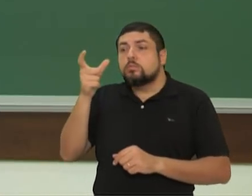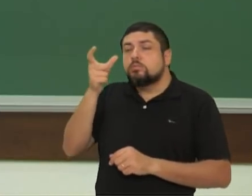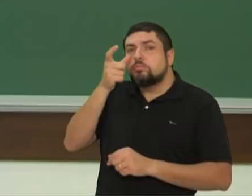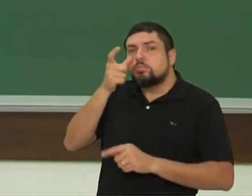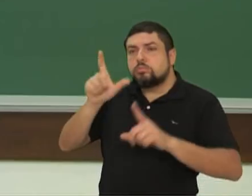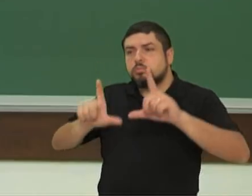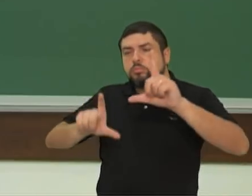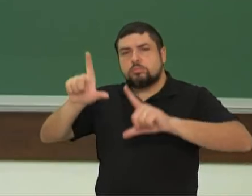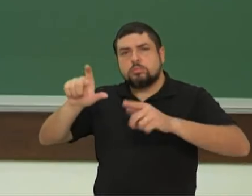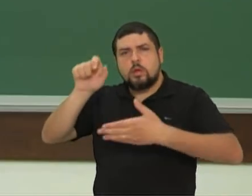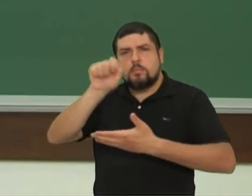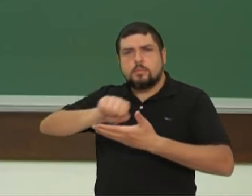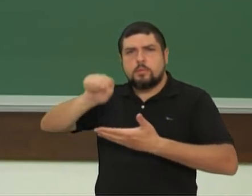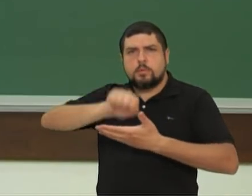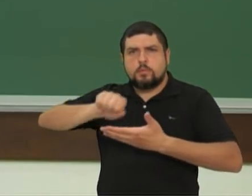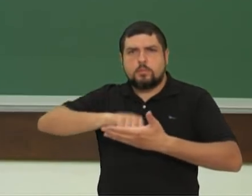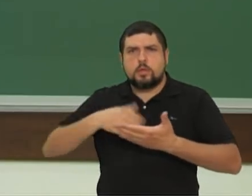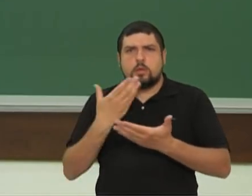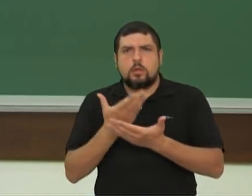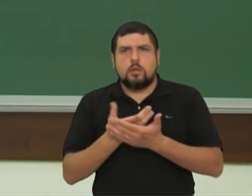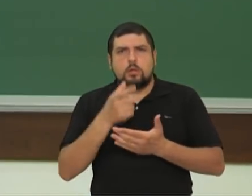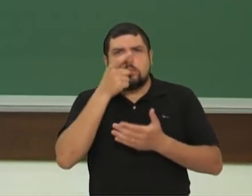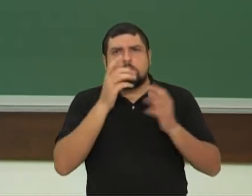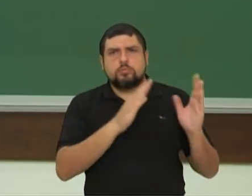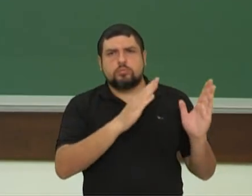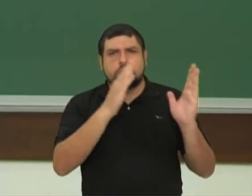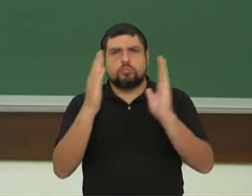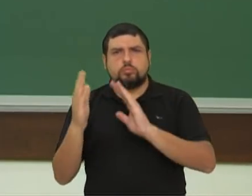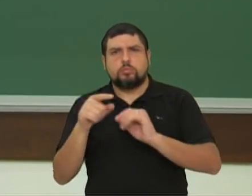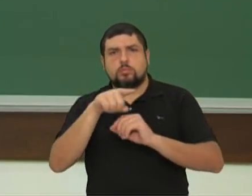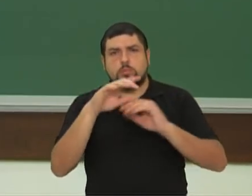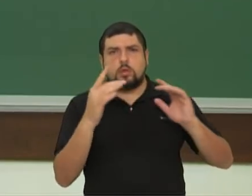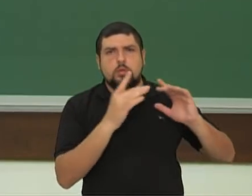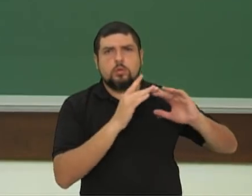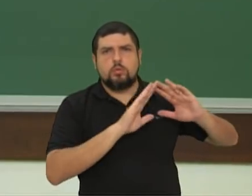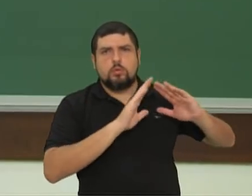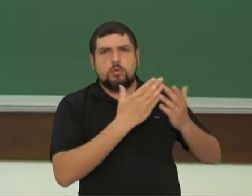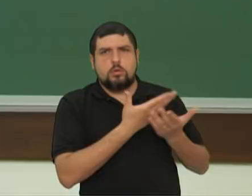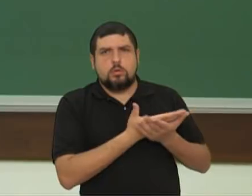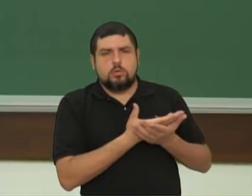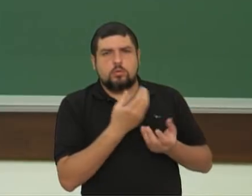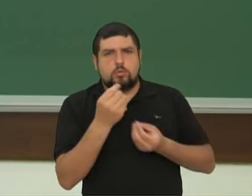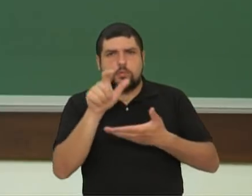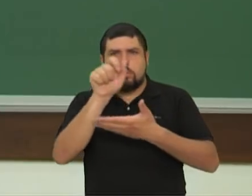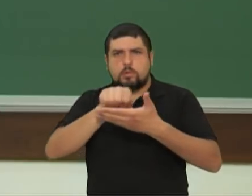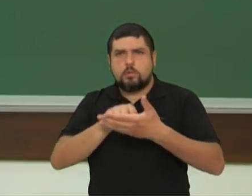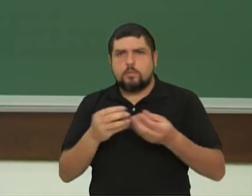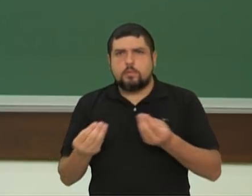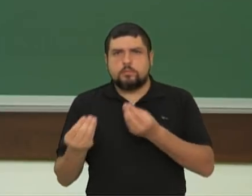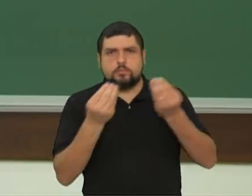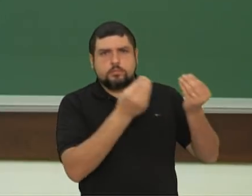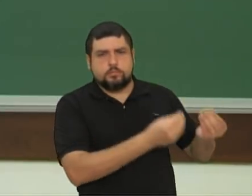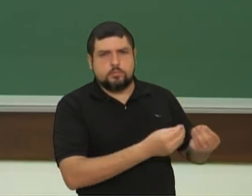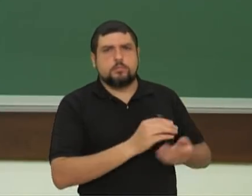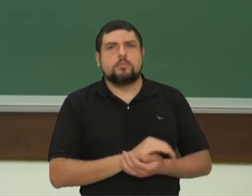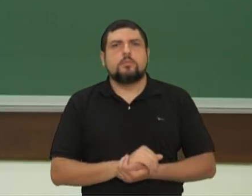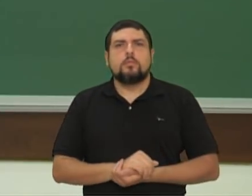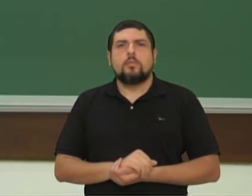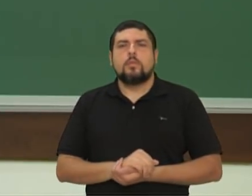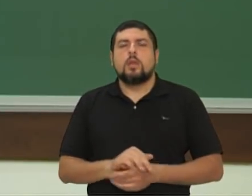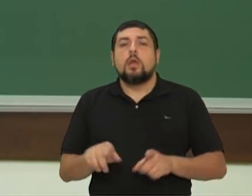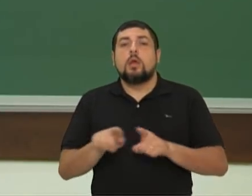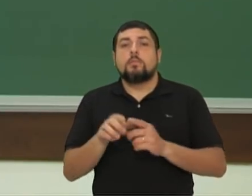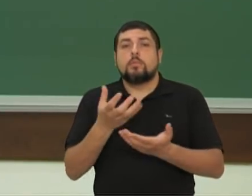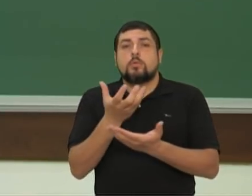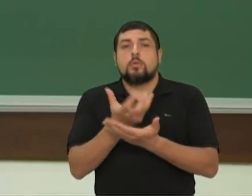professor, anotando tudo, não deixe de entrar em contato com a sua escola para entregar essas atividades, certo? No